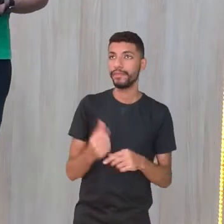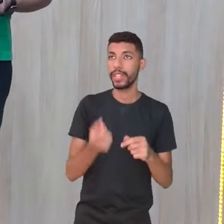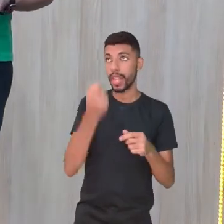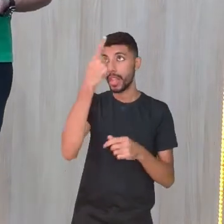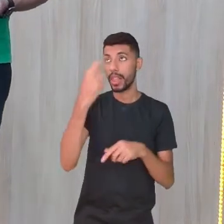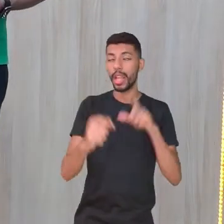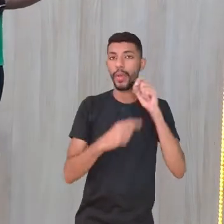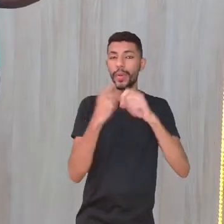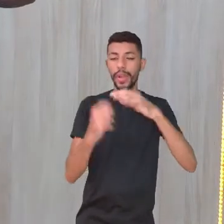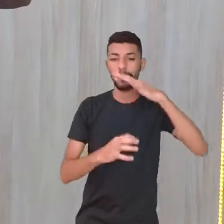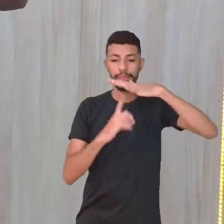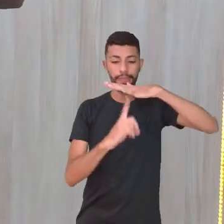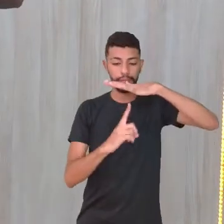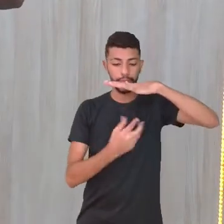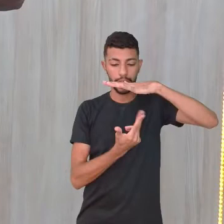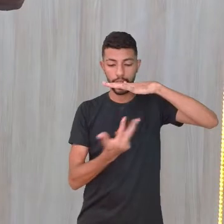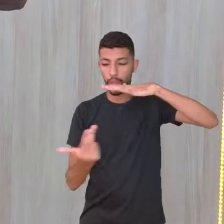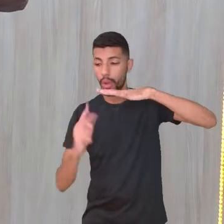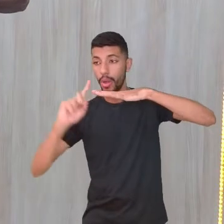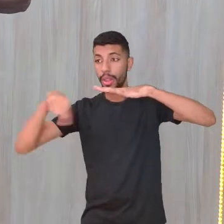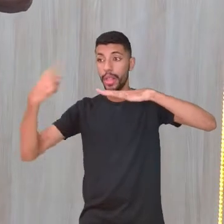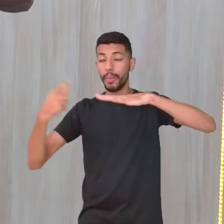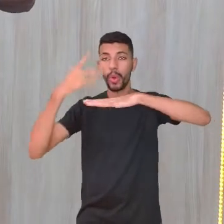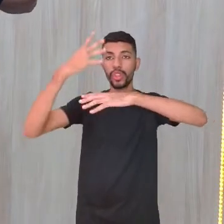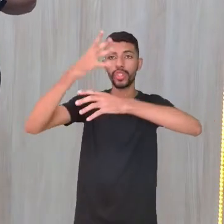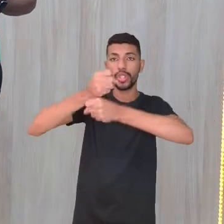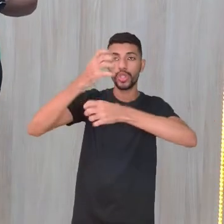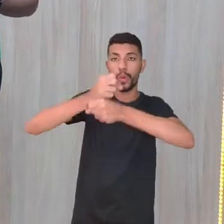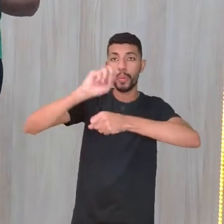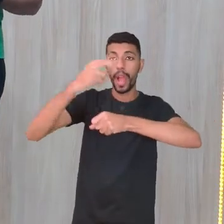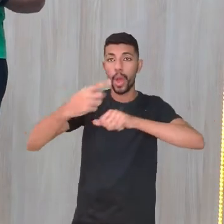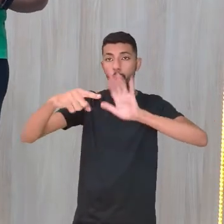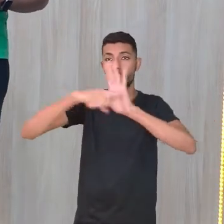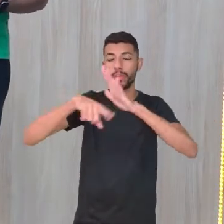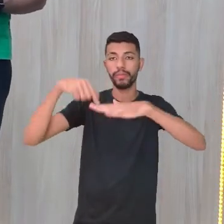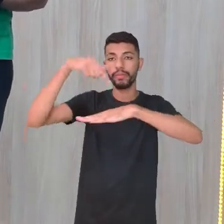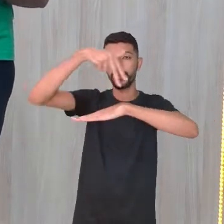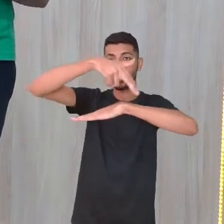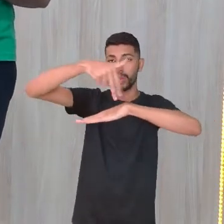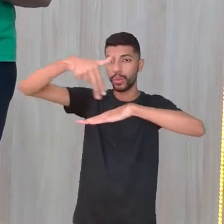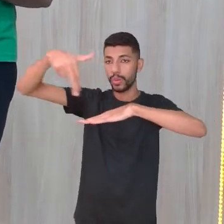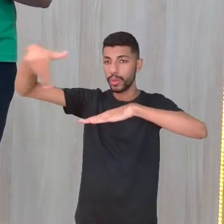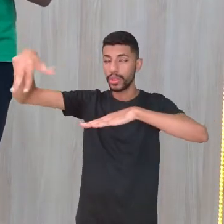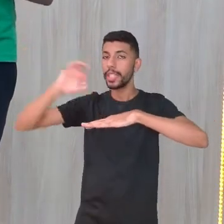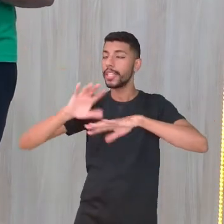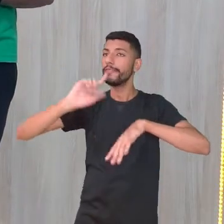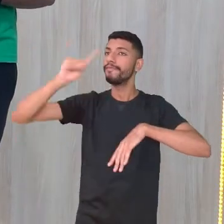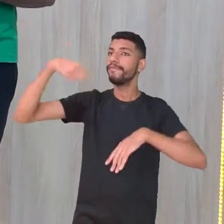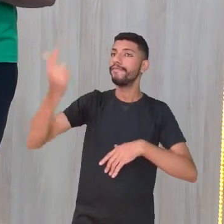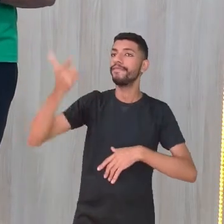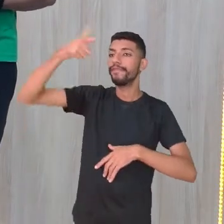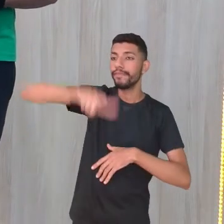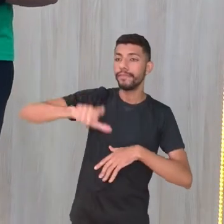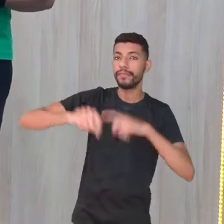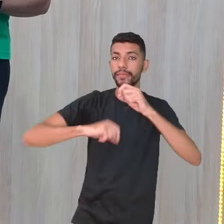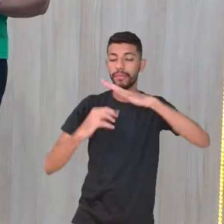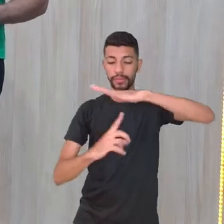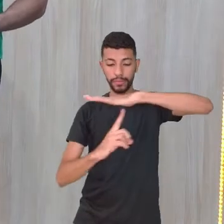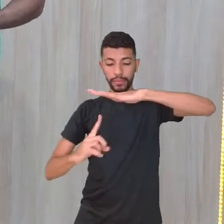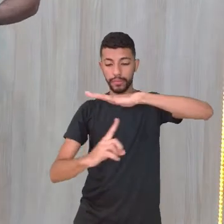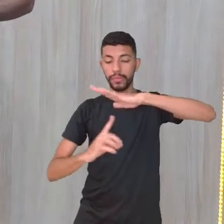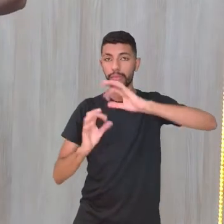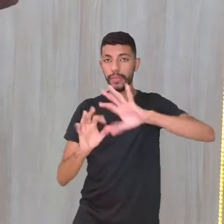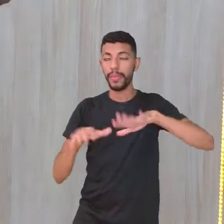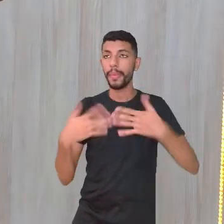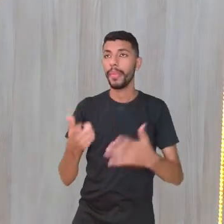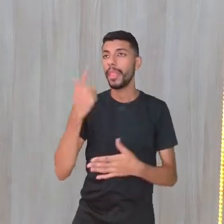denominadores iguais para depois somar ou subtrair os numeradores e assim a gente repete lá o denominador. Para